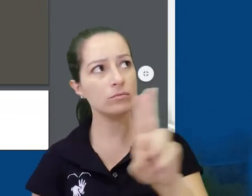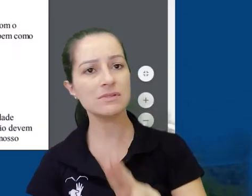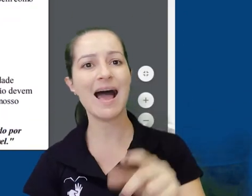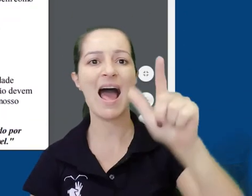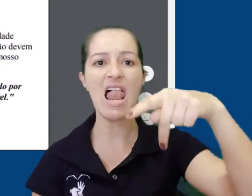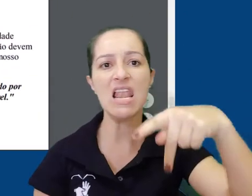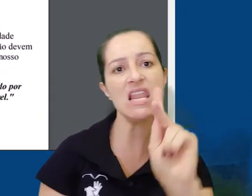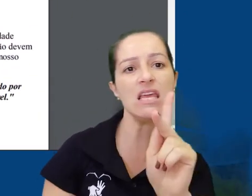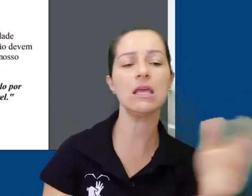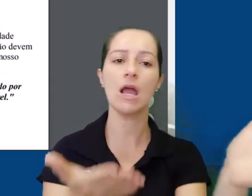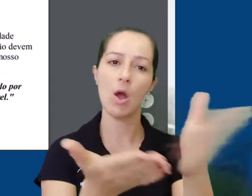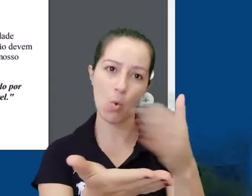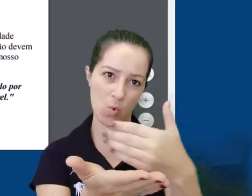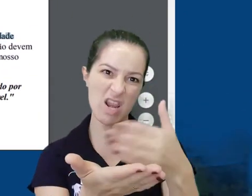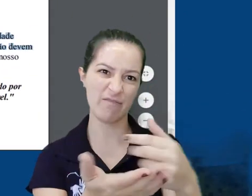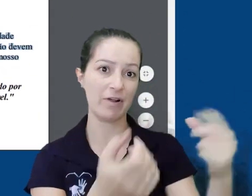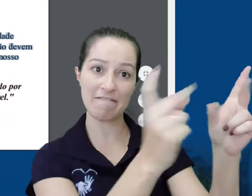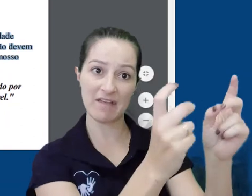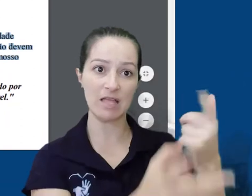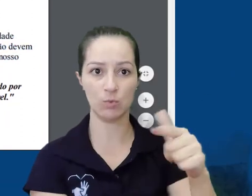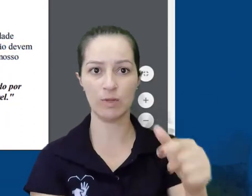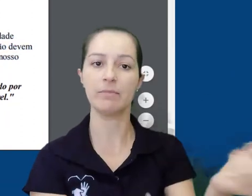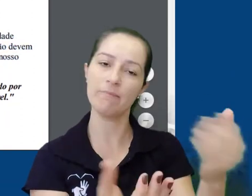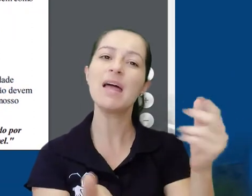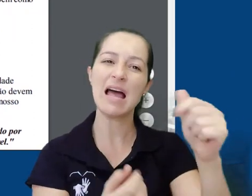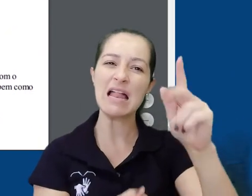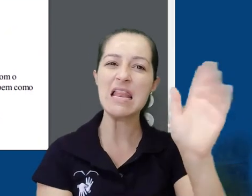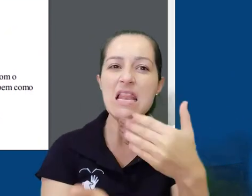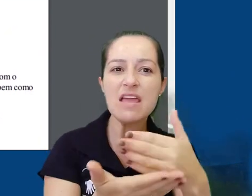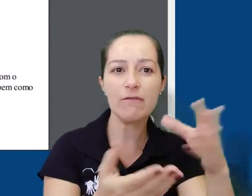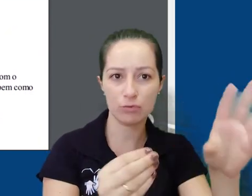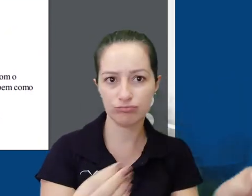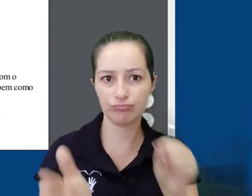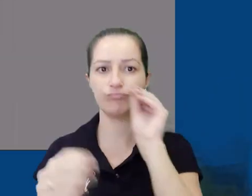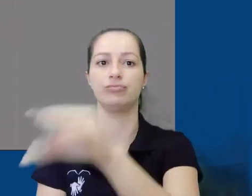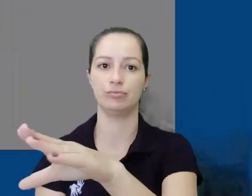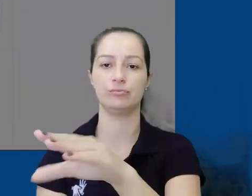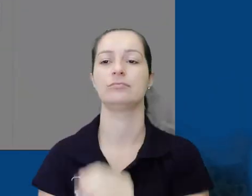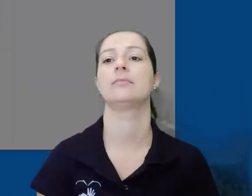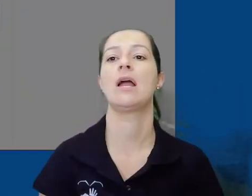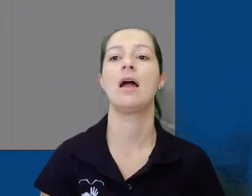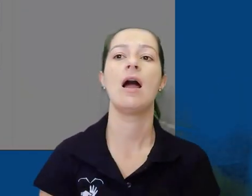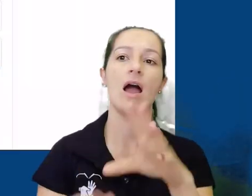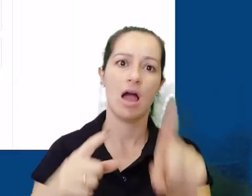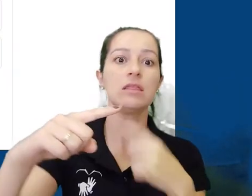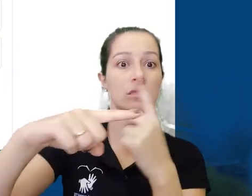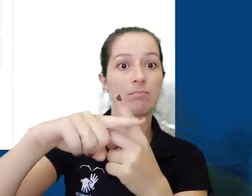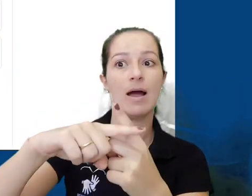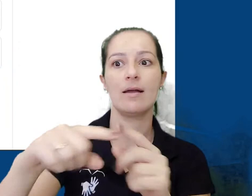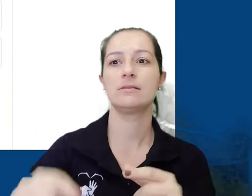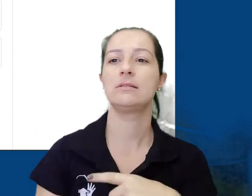fotografia da Susan sontag disponibilizados para uso não comercial pela livros e pela rede mobilizadores de incentivo a prática social